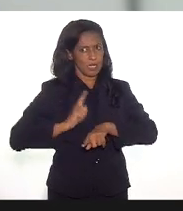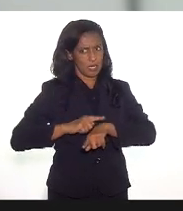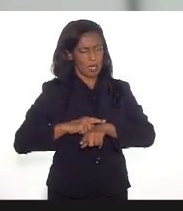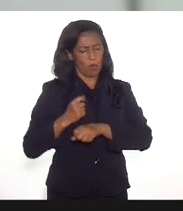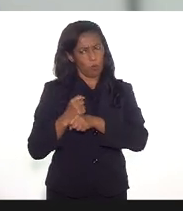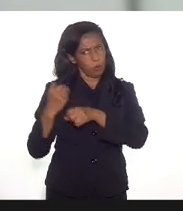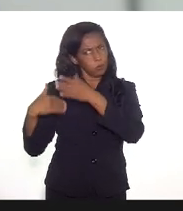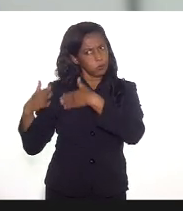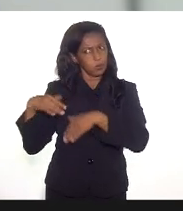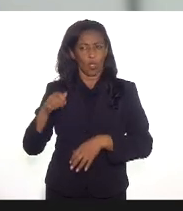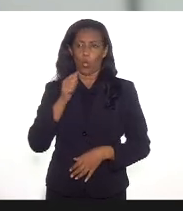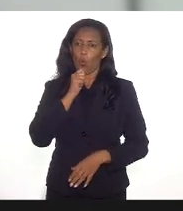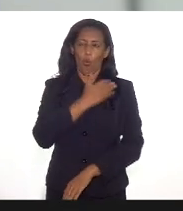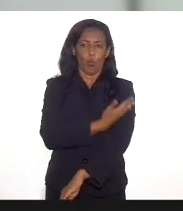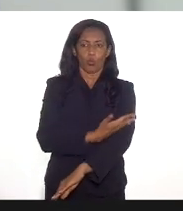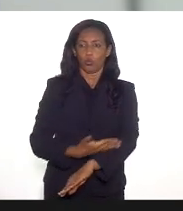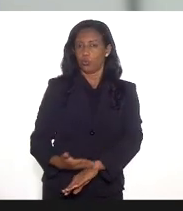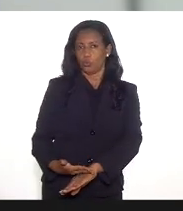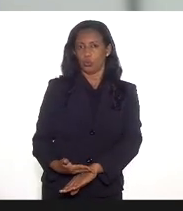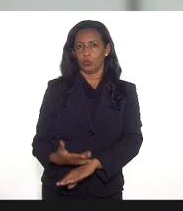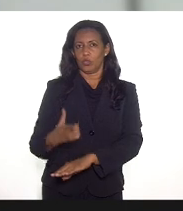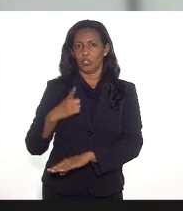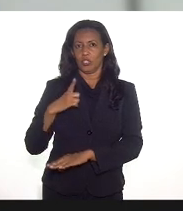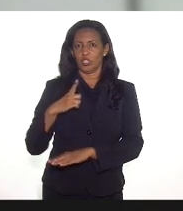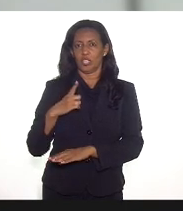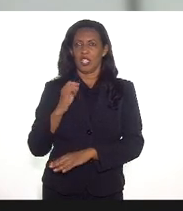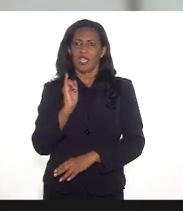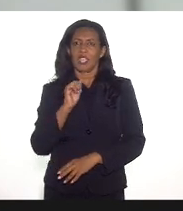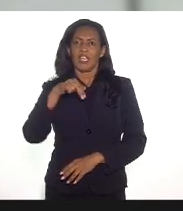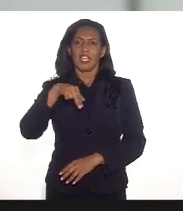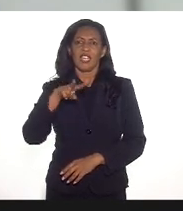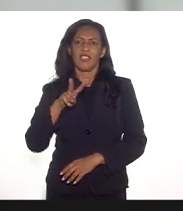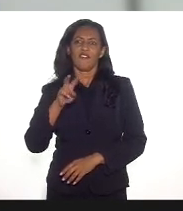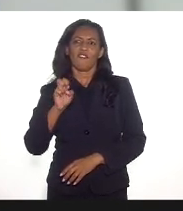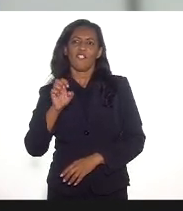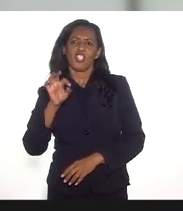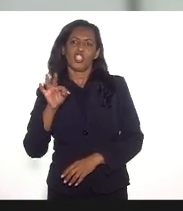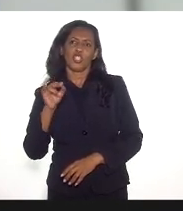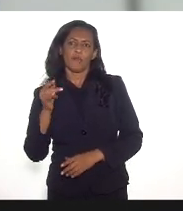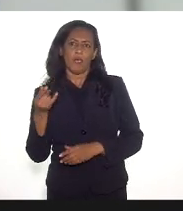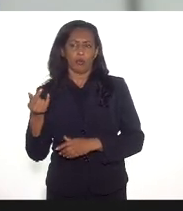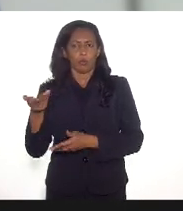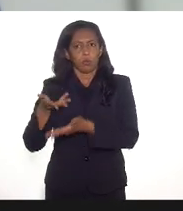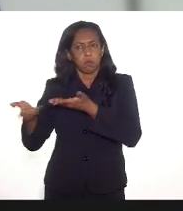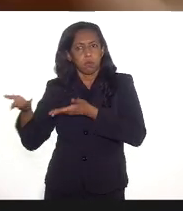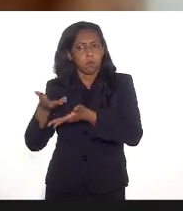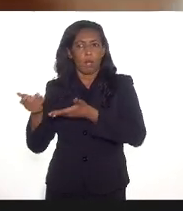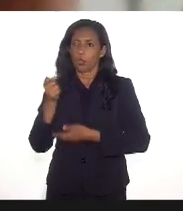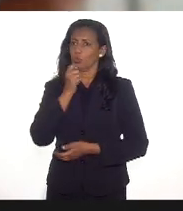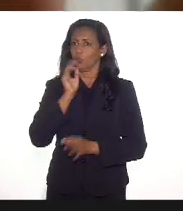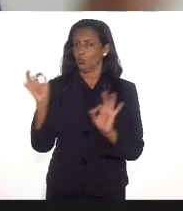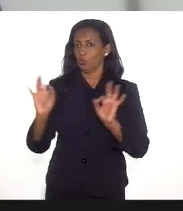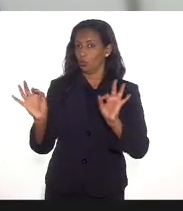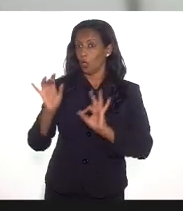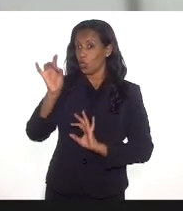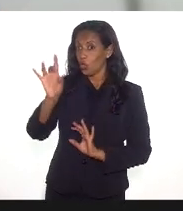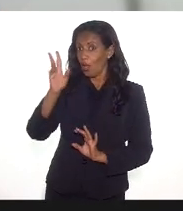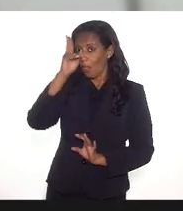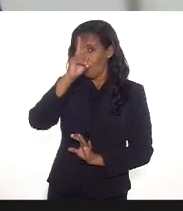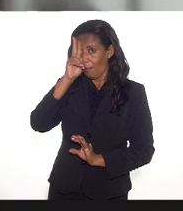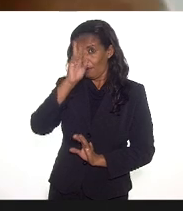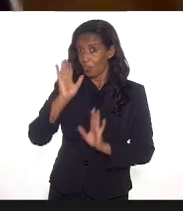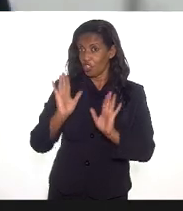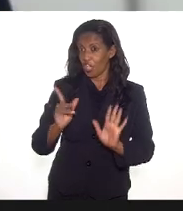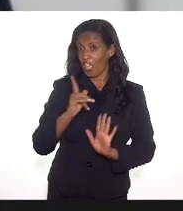hábito de se utilizar o termo investimentos estruturantes. Então, só lembrando que